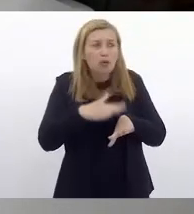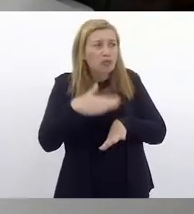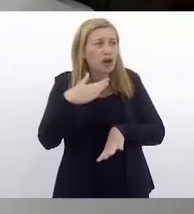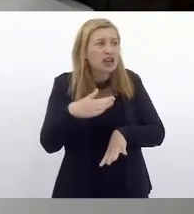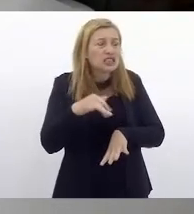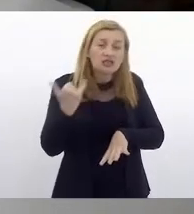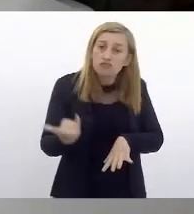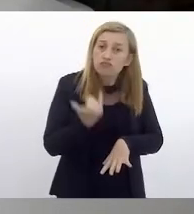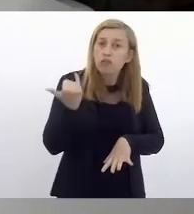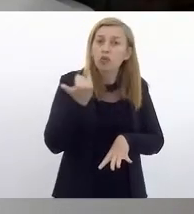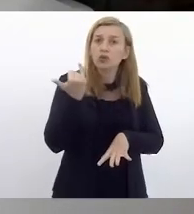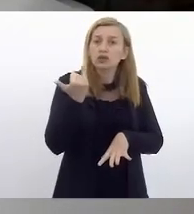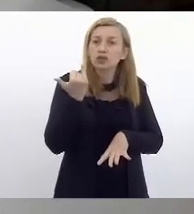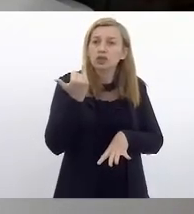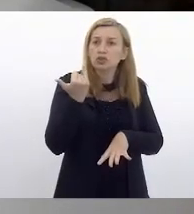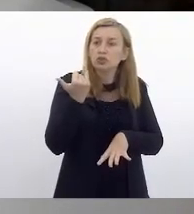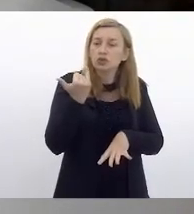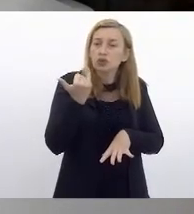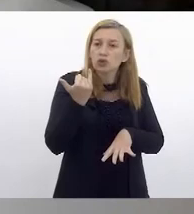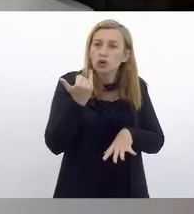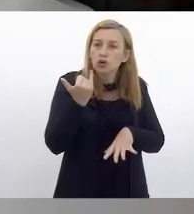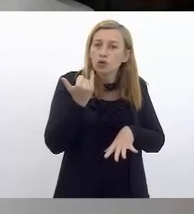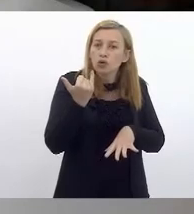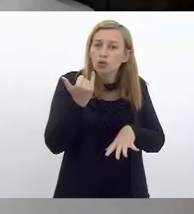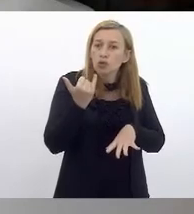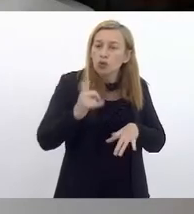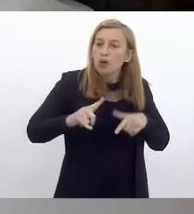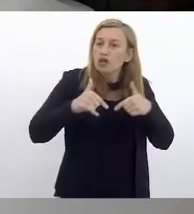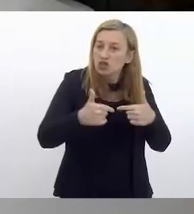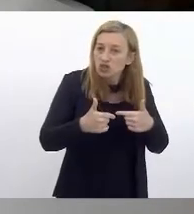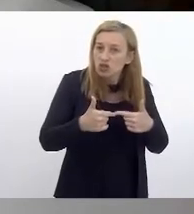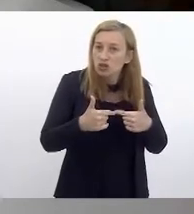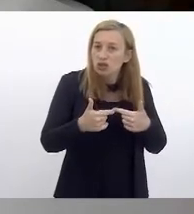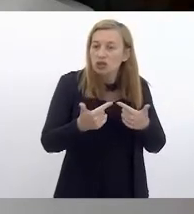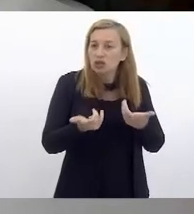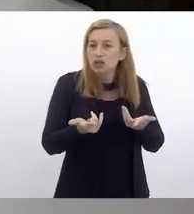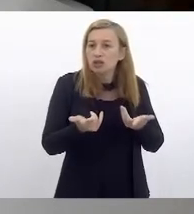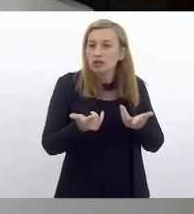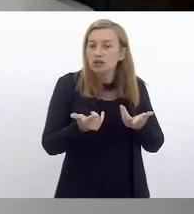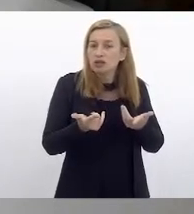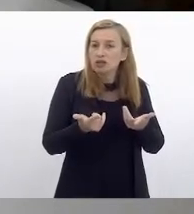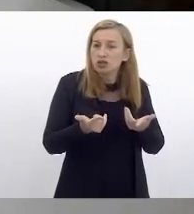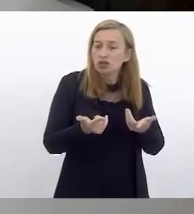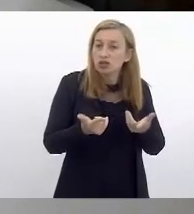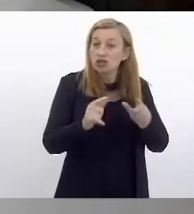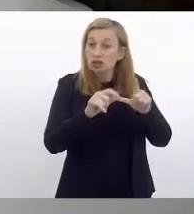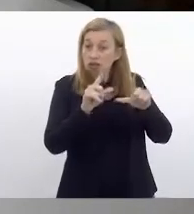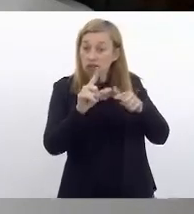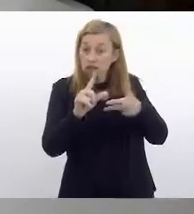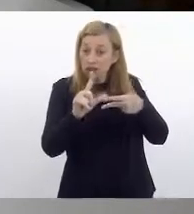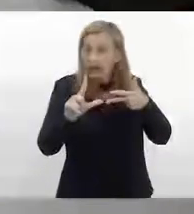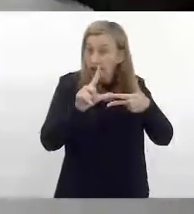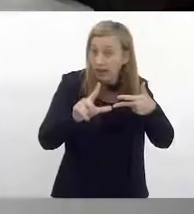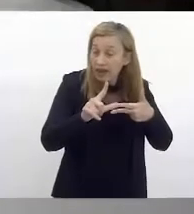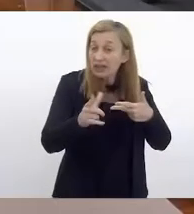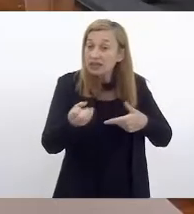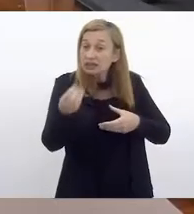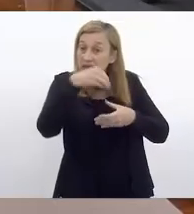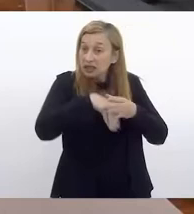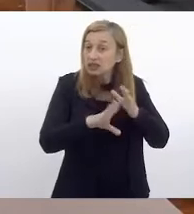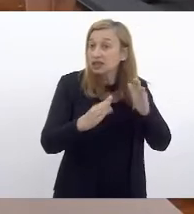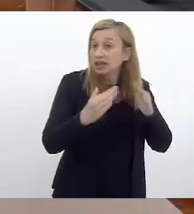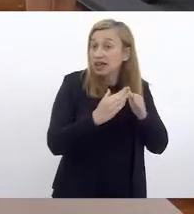seja importante o gesto que se faça através de uma medida legislativa, dentro dessa casa, ele não vai